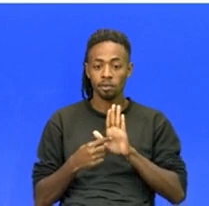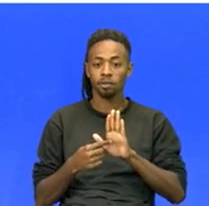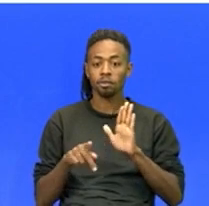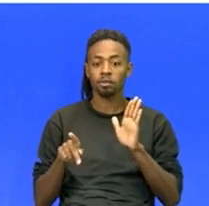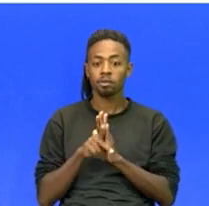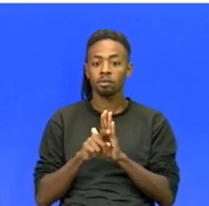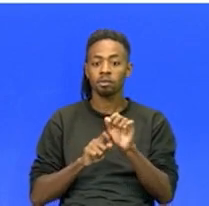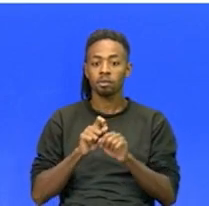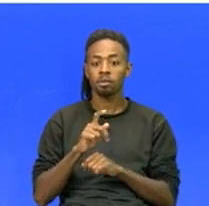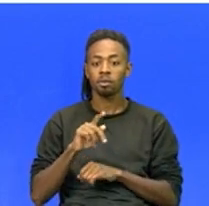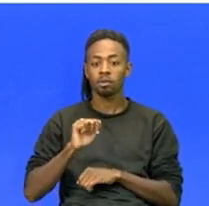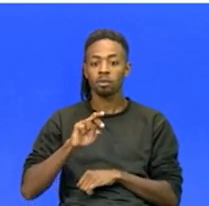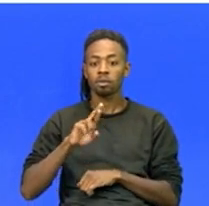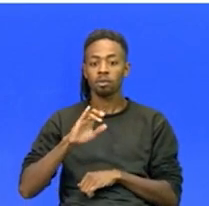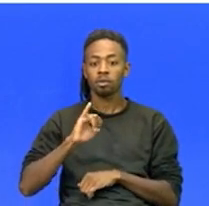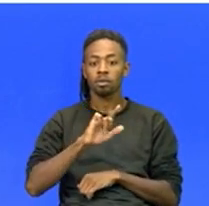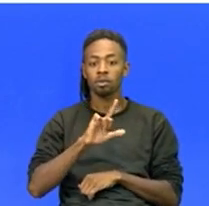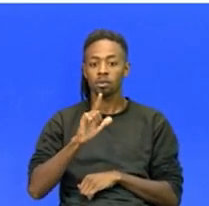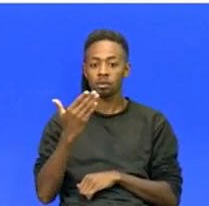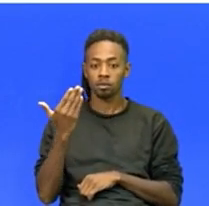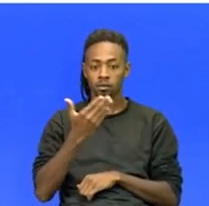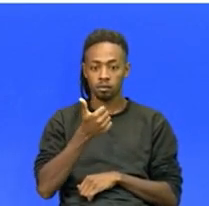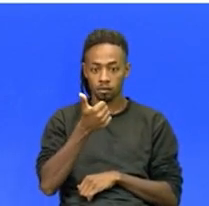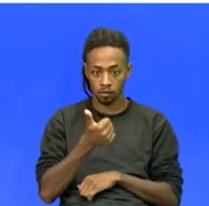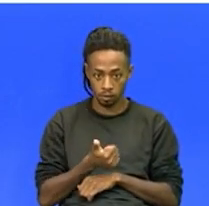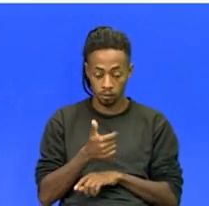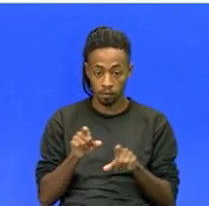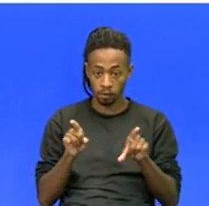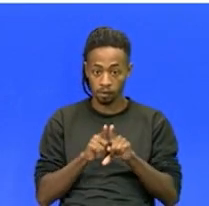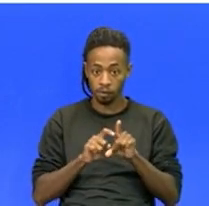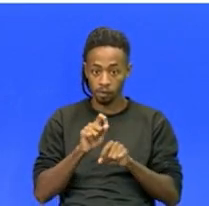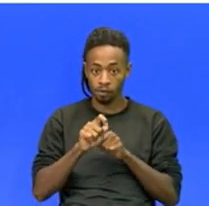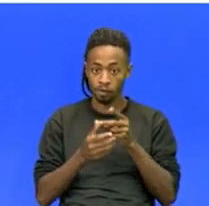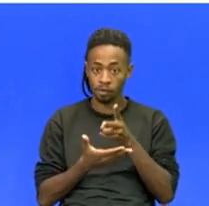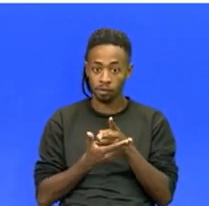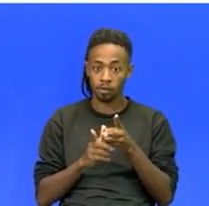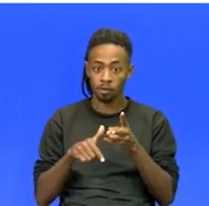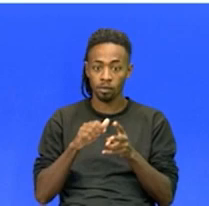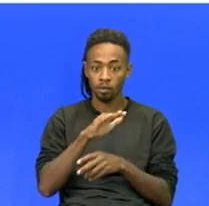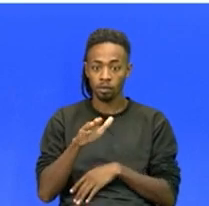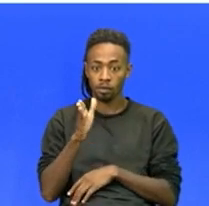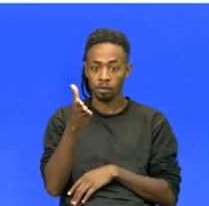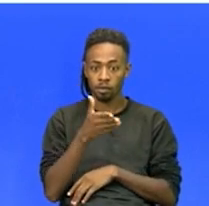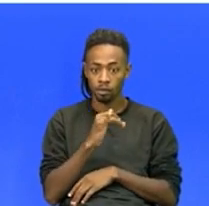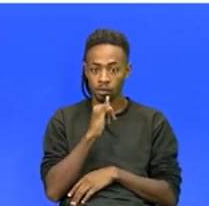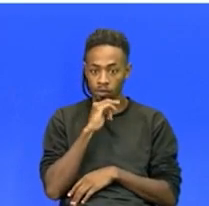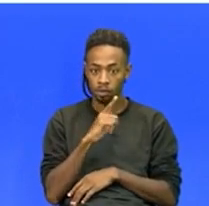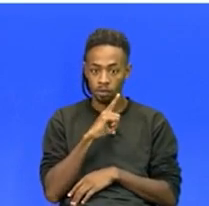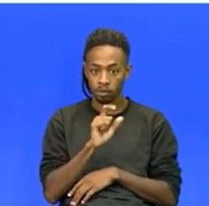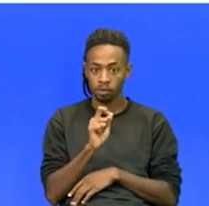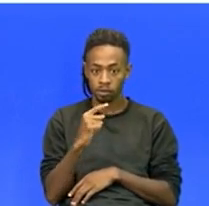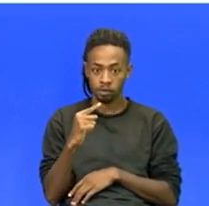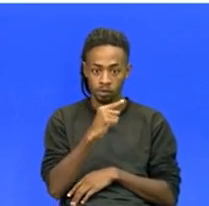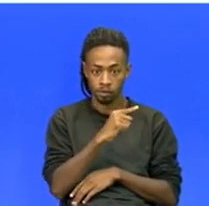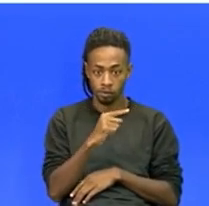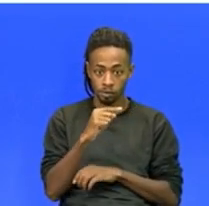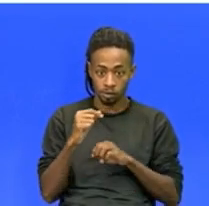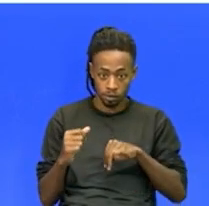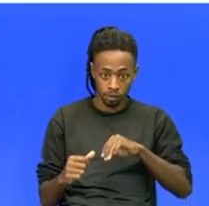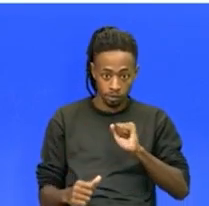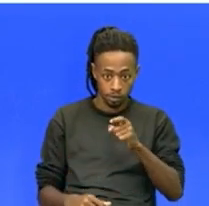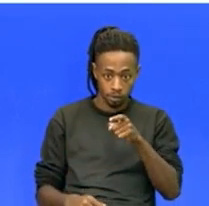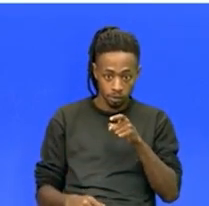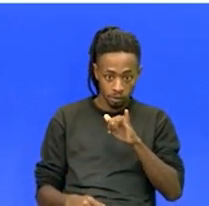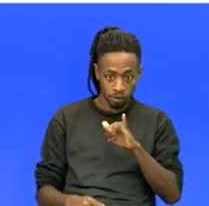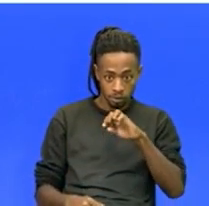pelas derivadas parciais, nesses pontos, tá? E elas sempre são nulas nesses pontos onde tem esses máximos e